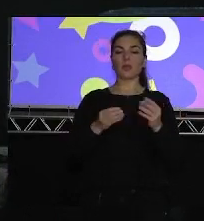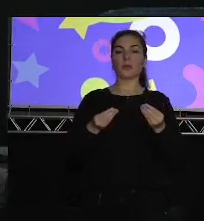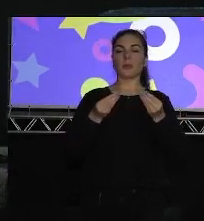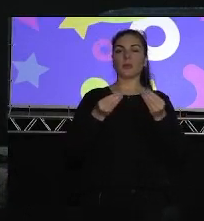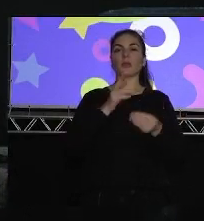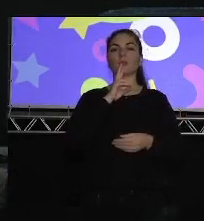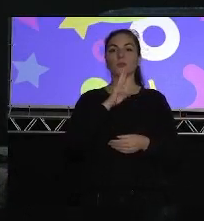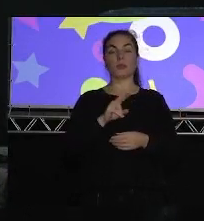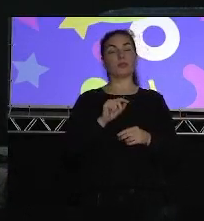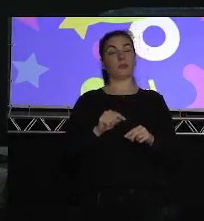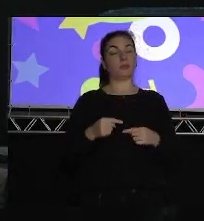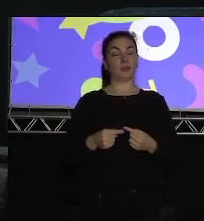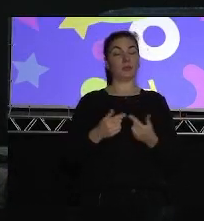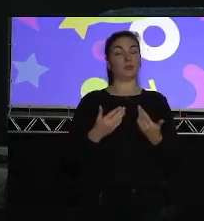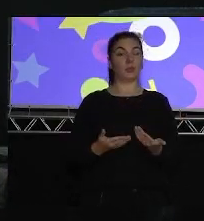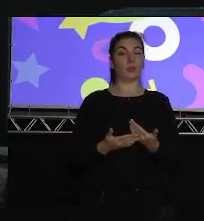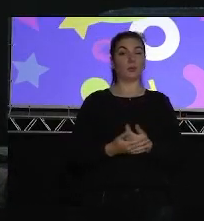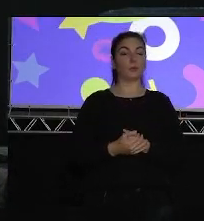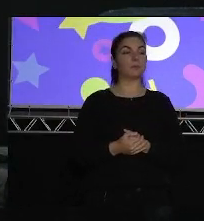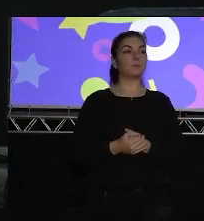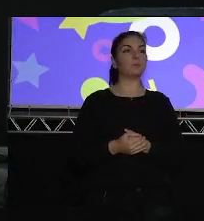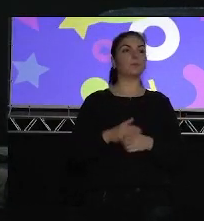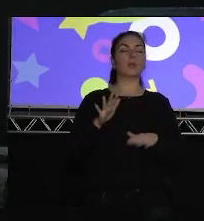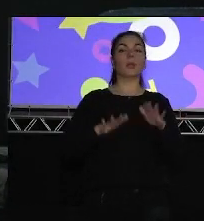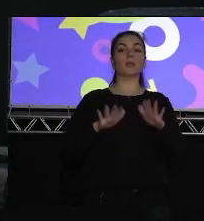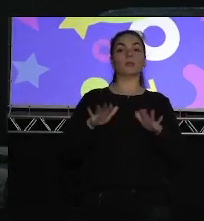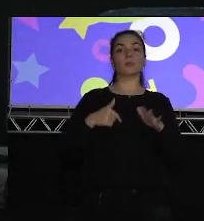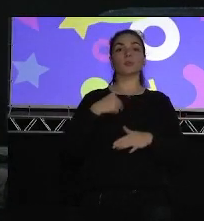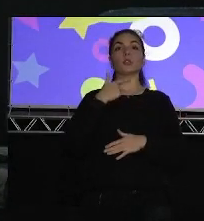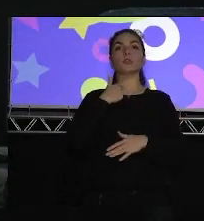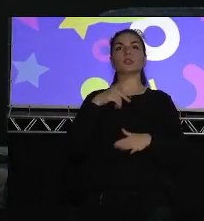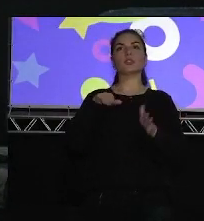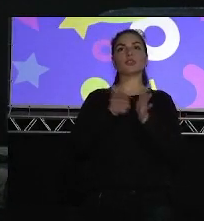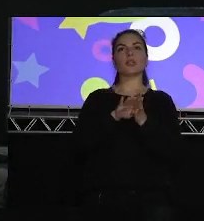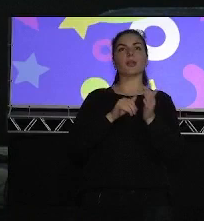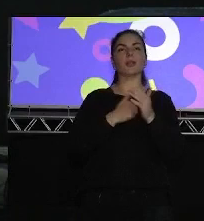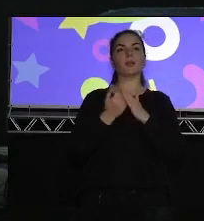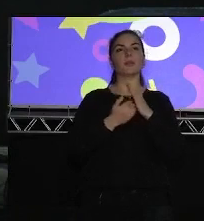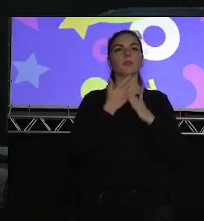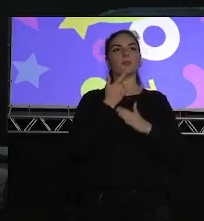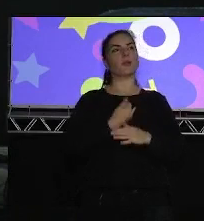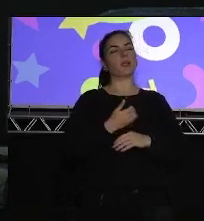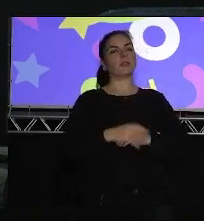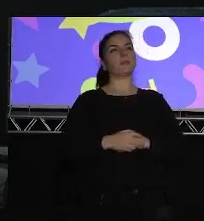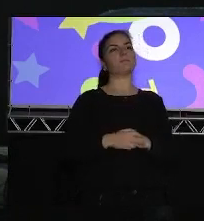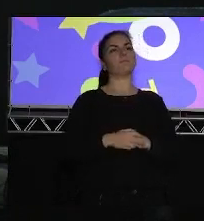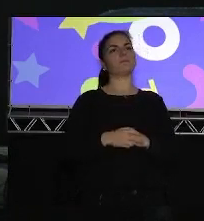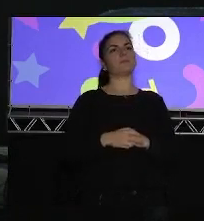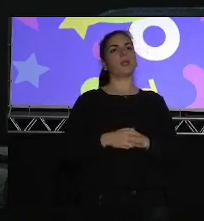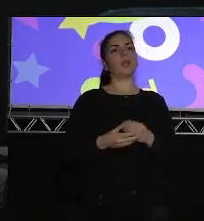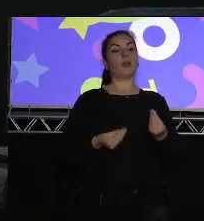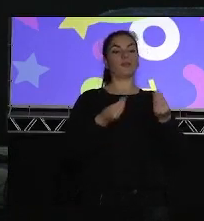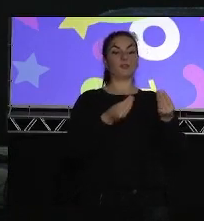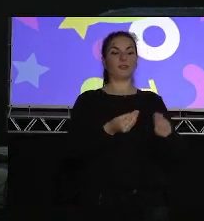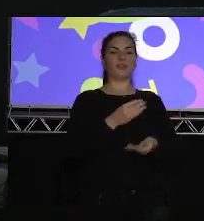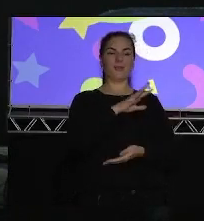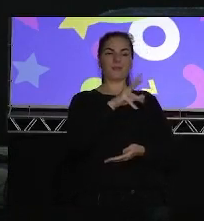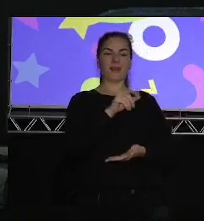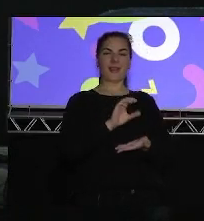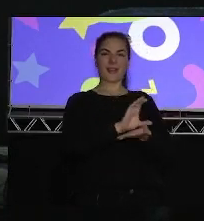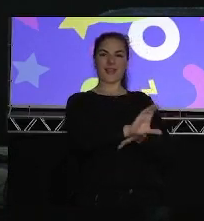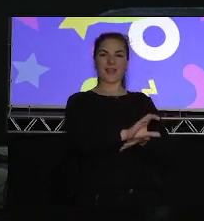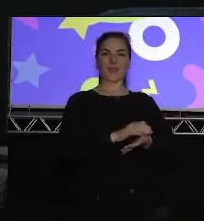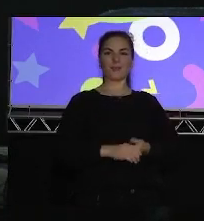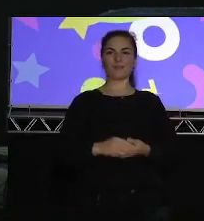é desafiador muitas vezes. O meu desejo era chegar numa empresa que me dissesse assim, Andy, vou te dar aqui 1 milhão, te dou